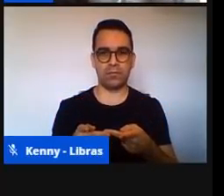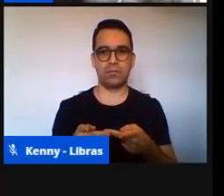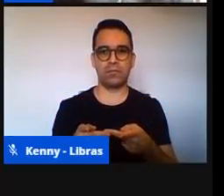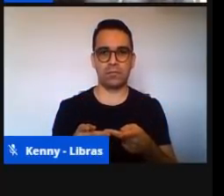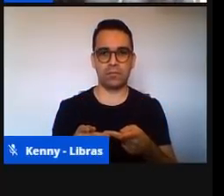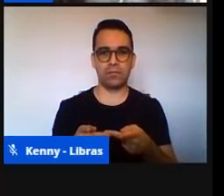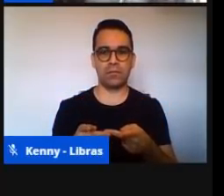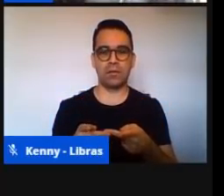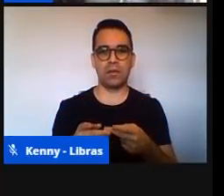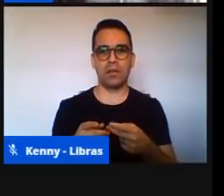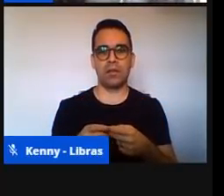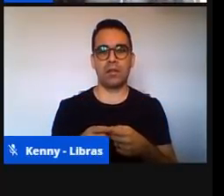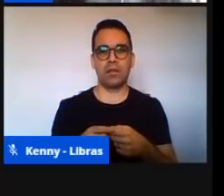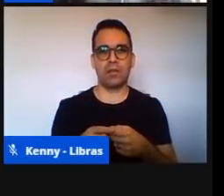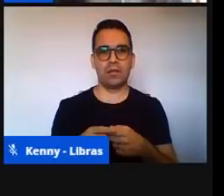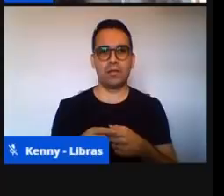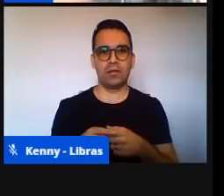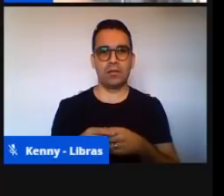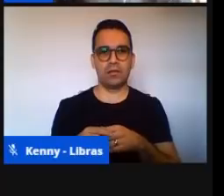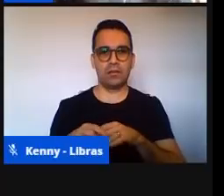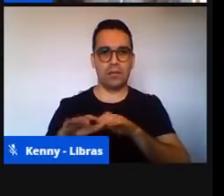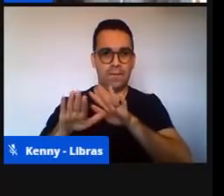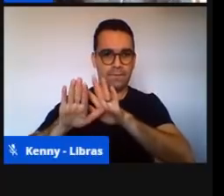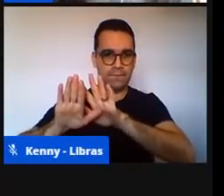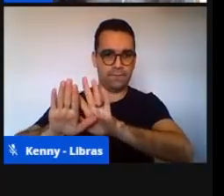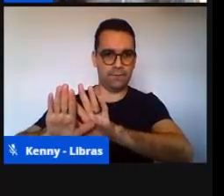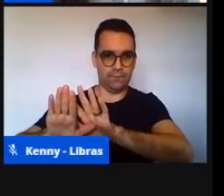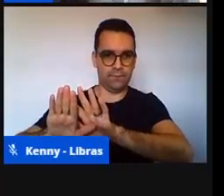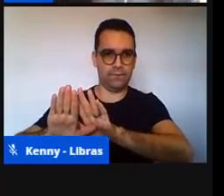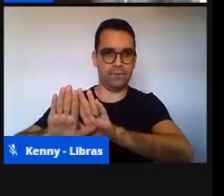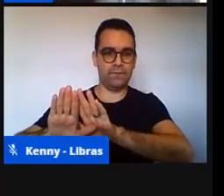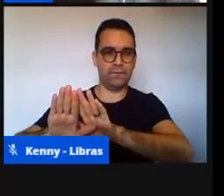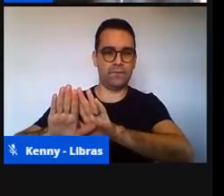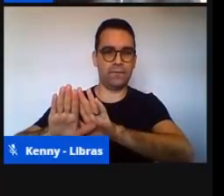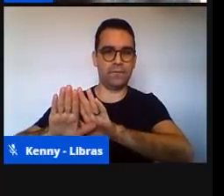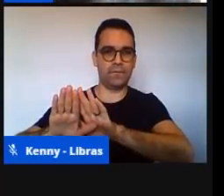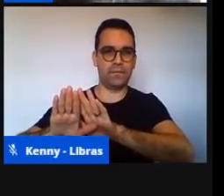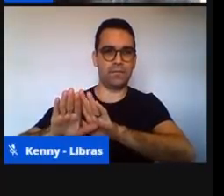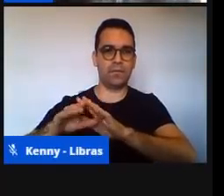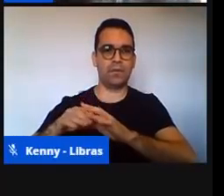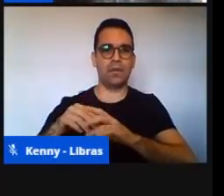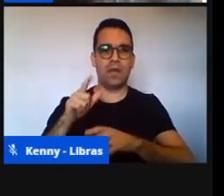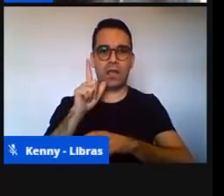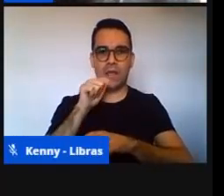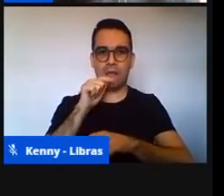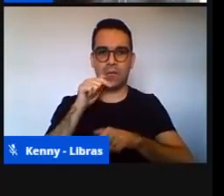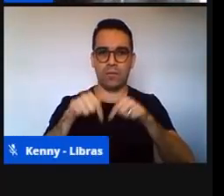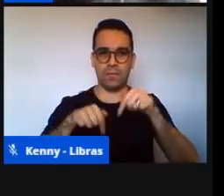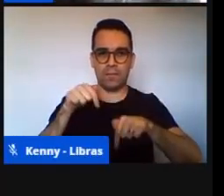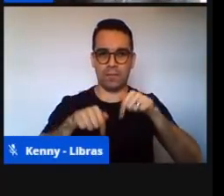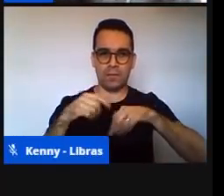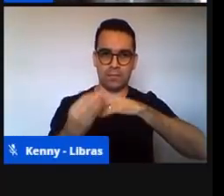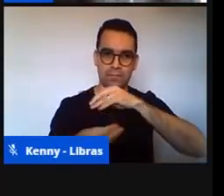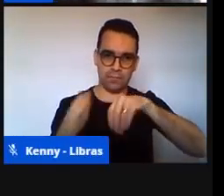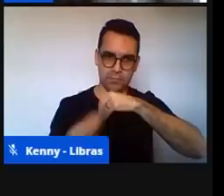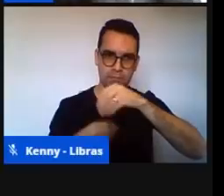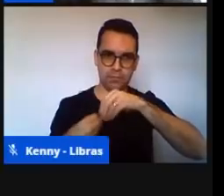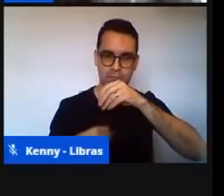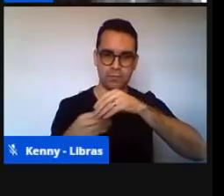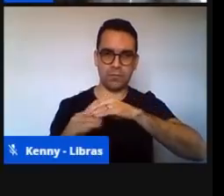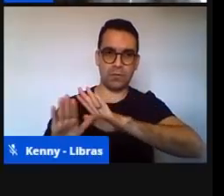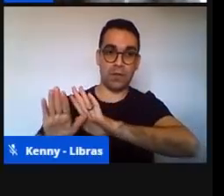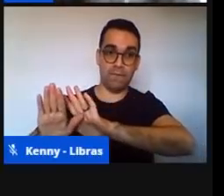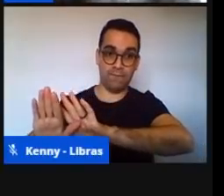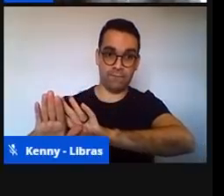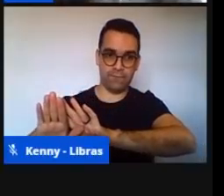propiciar que esse alimento fique totalmente imerso a essa solução clorada. Assim, a gente garante a qualidade